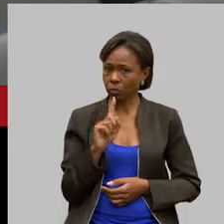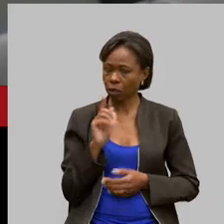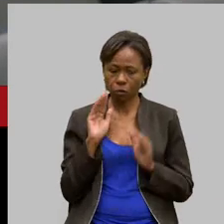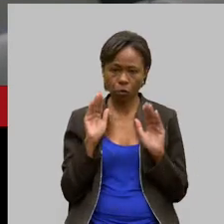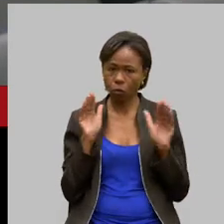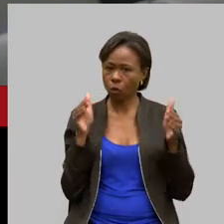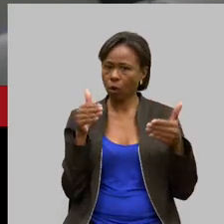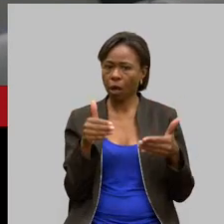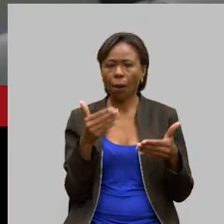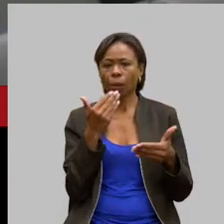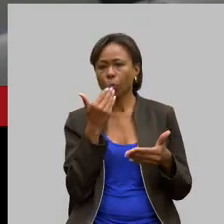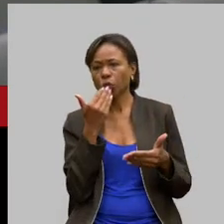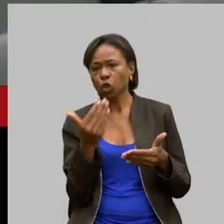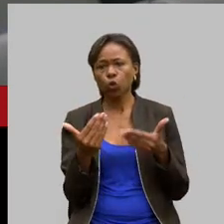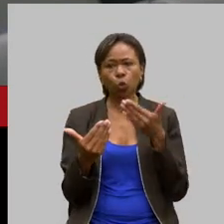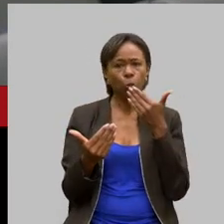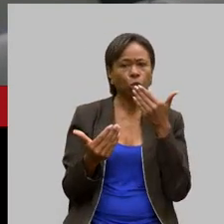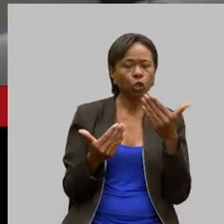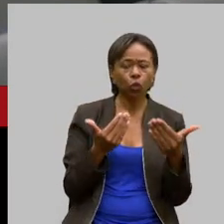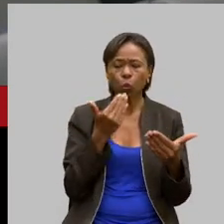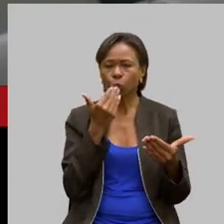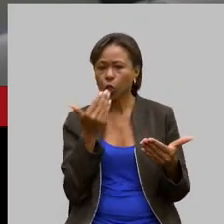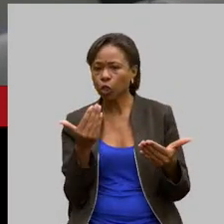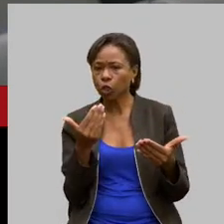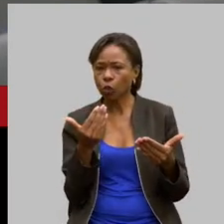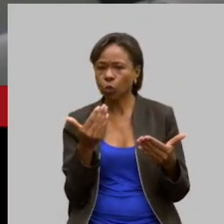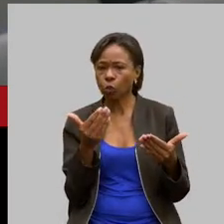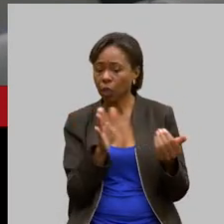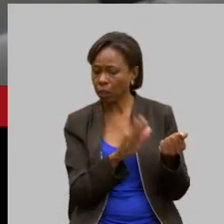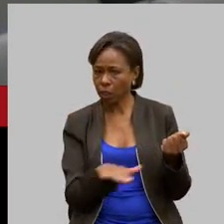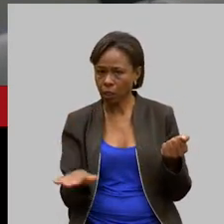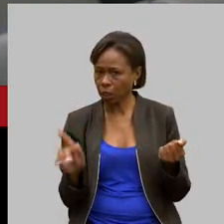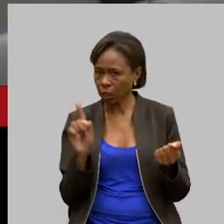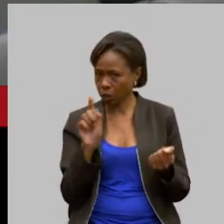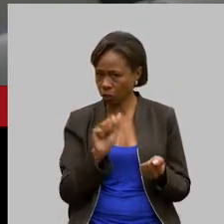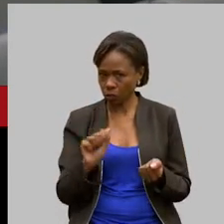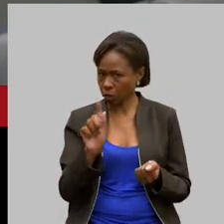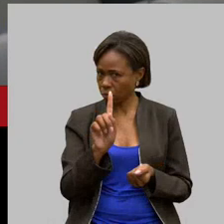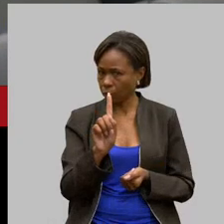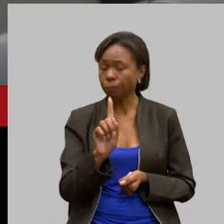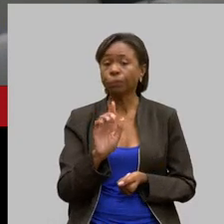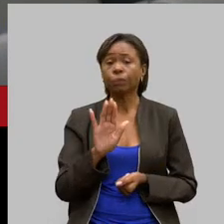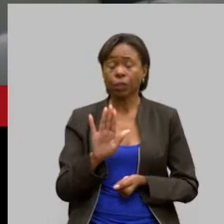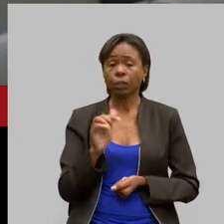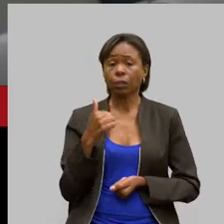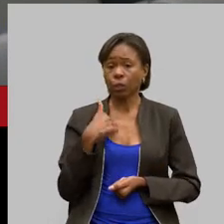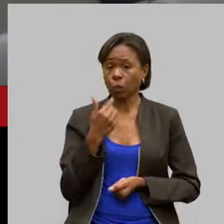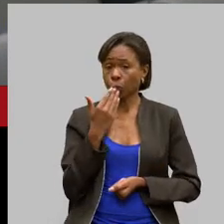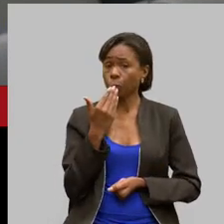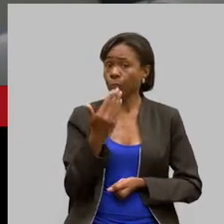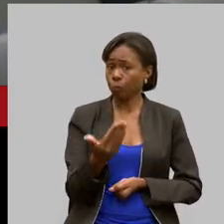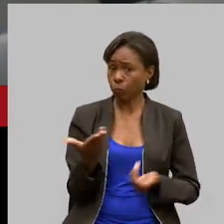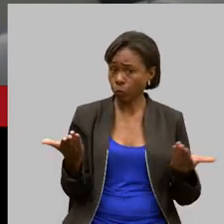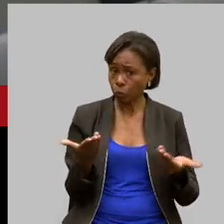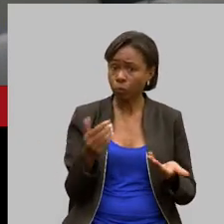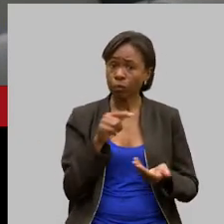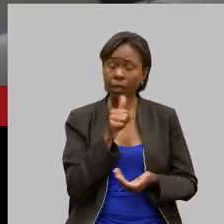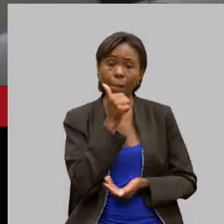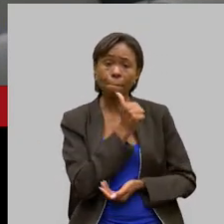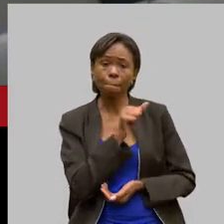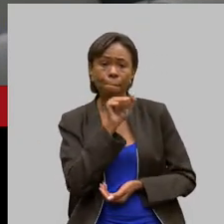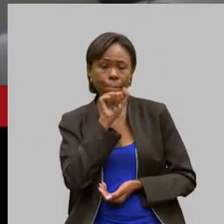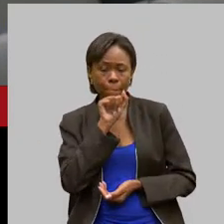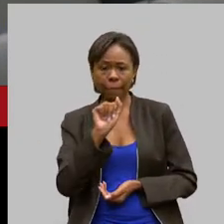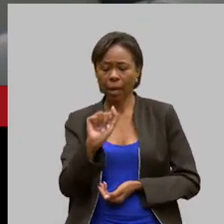pedidos Pelas nossas crianças da associação o meu apelo hoje é pelas mães atípicas